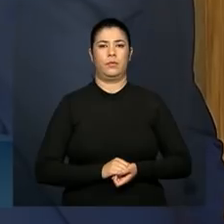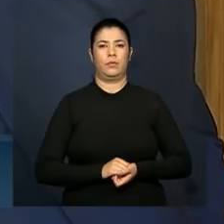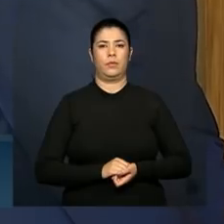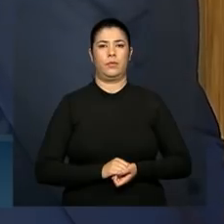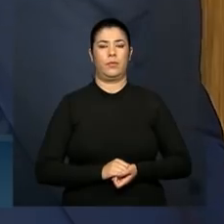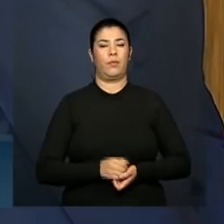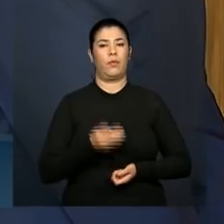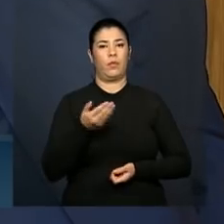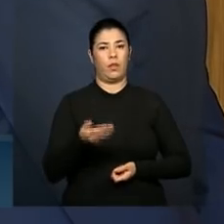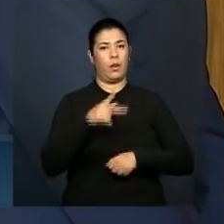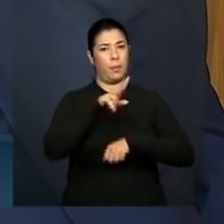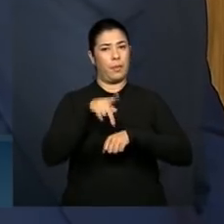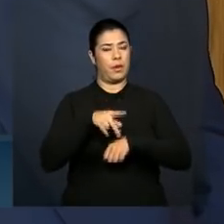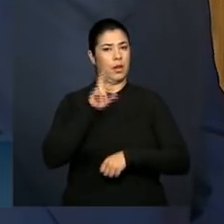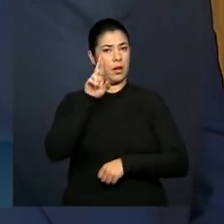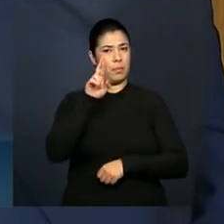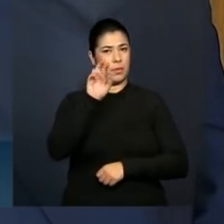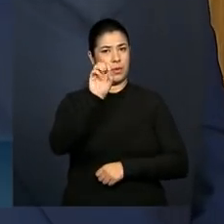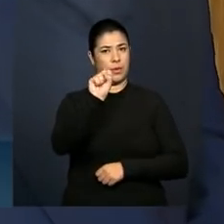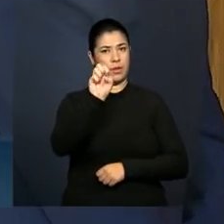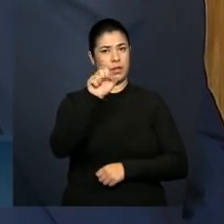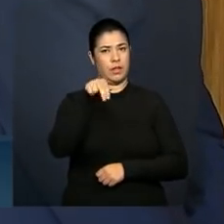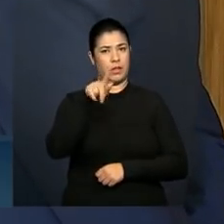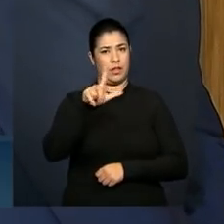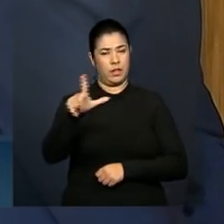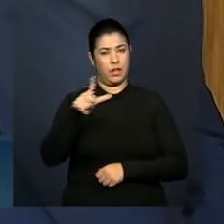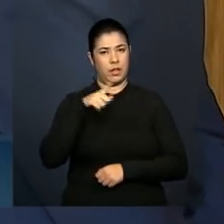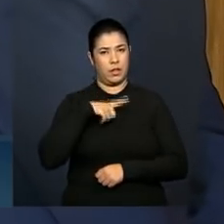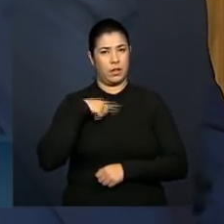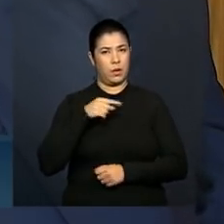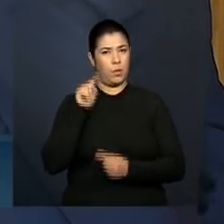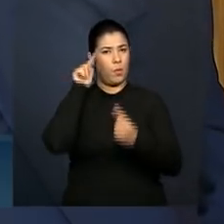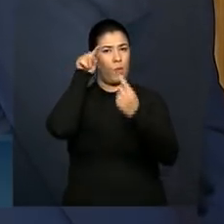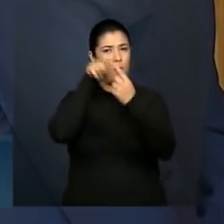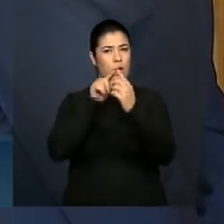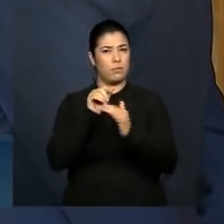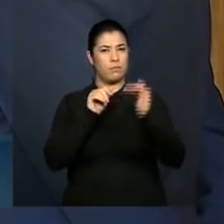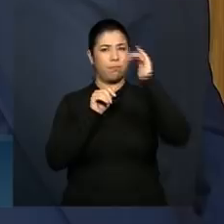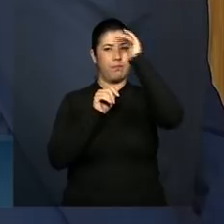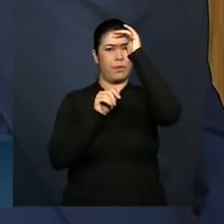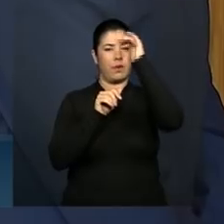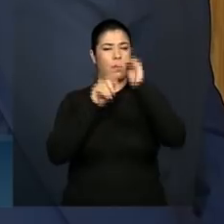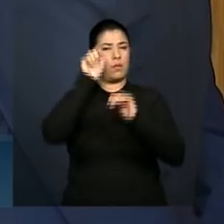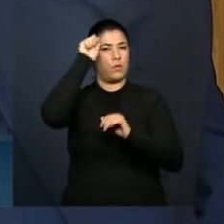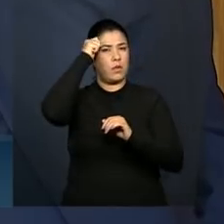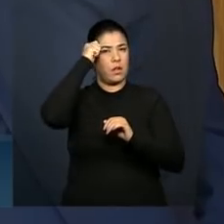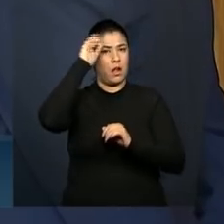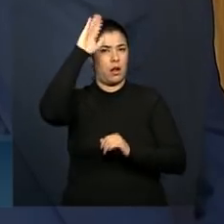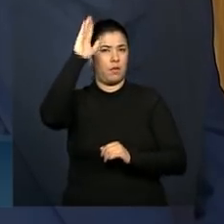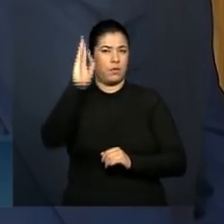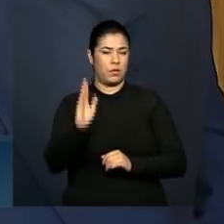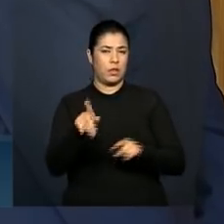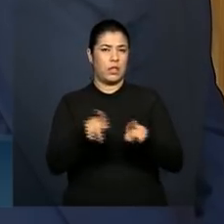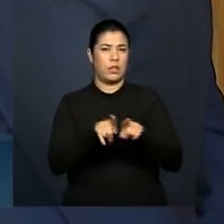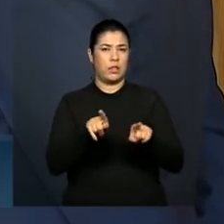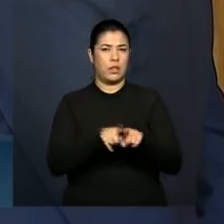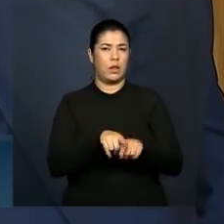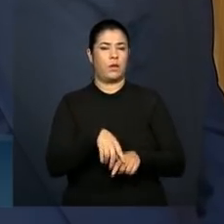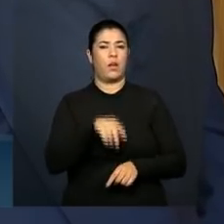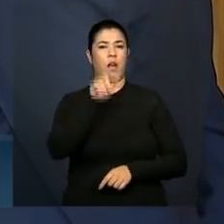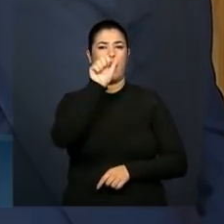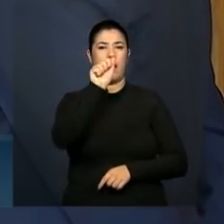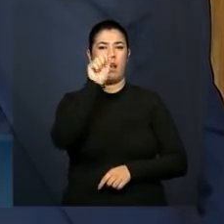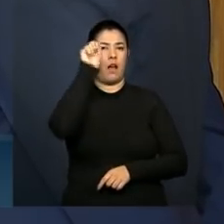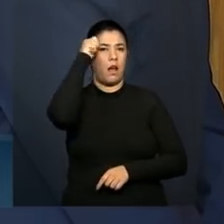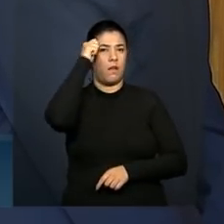A República do Senegal está localizada no ponto mais avançado da África Ocidental, às margens do